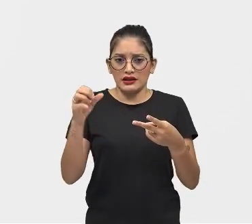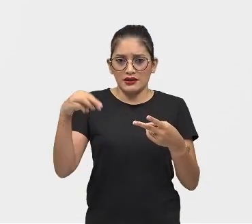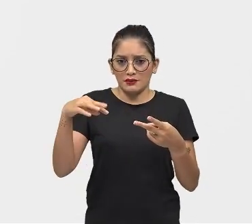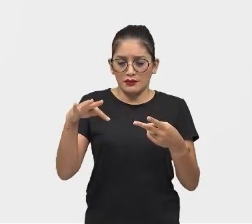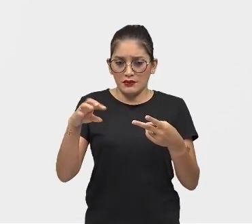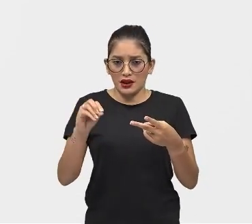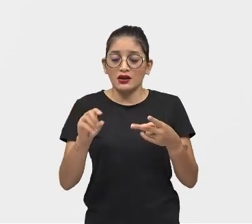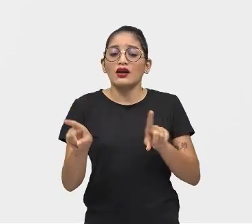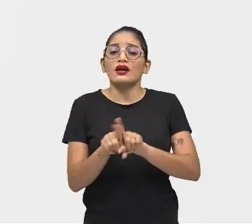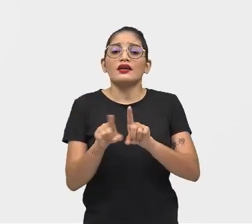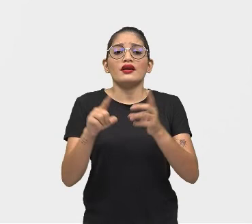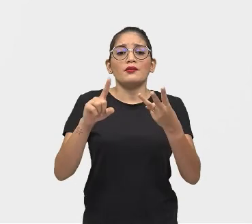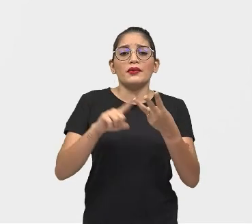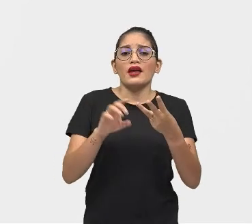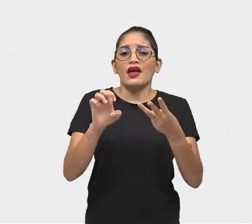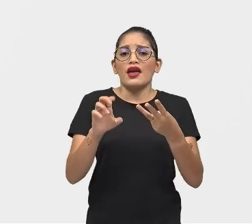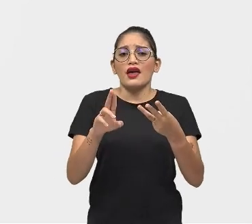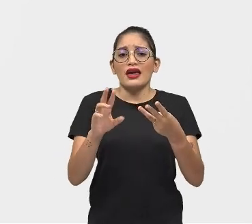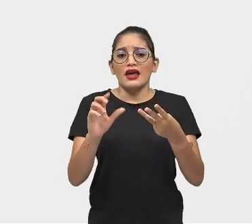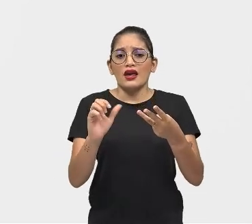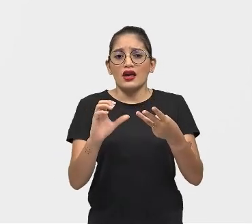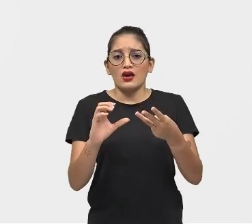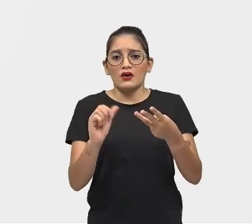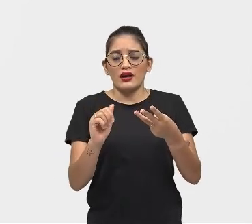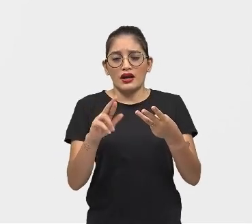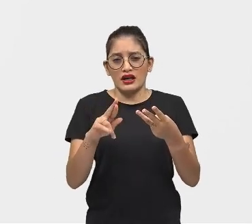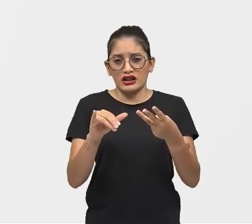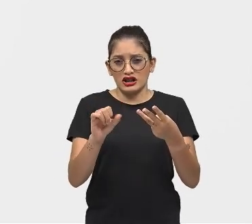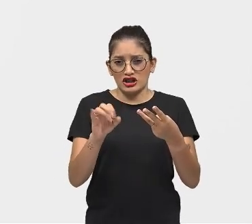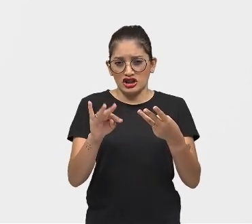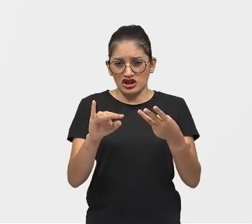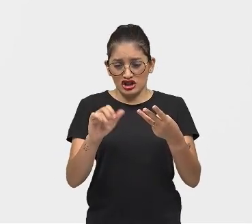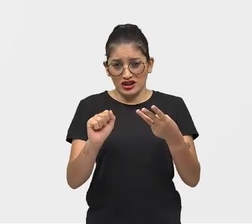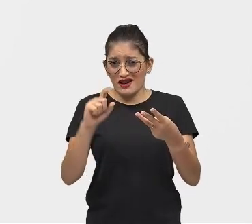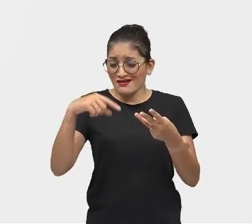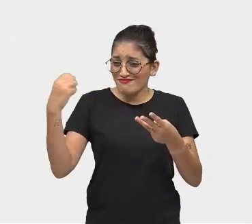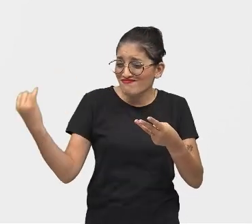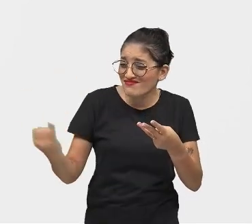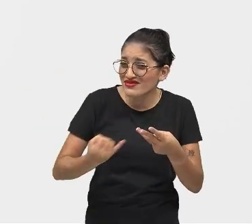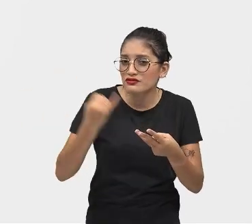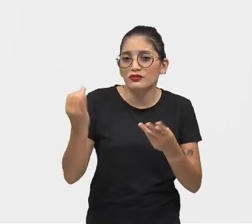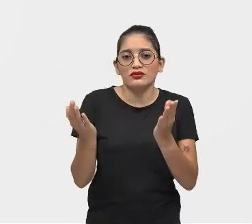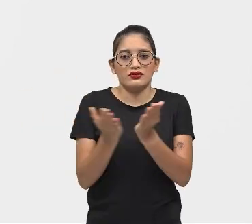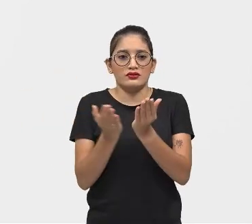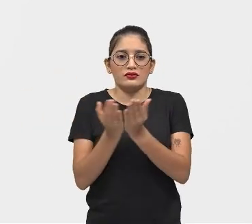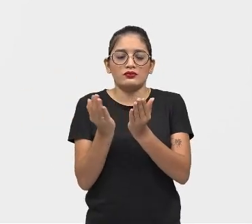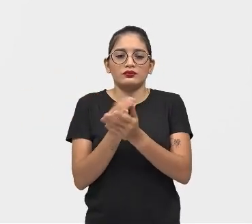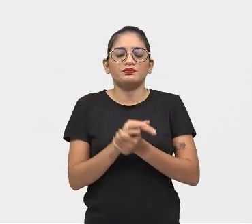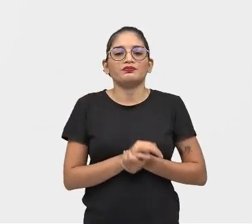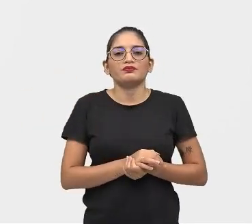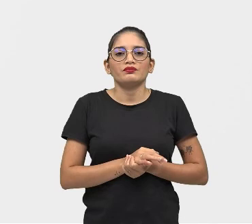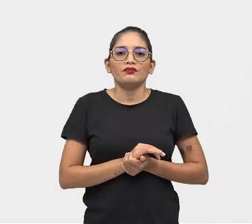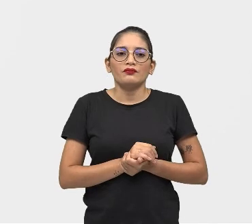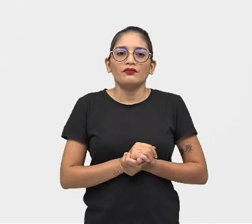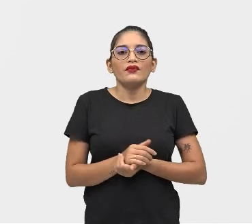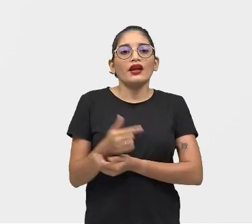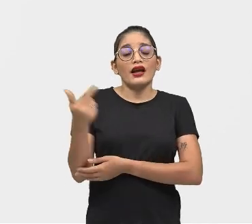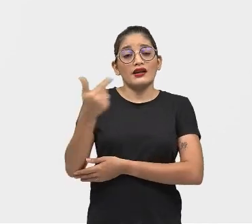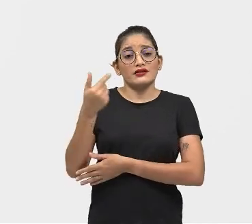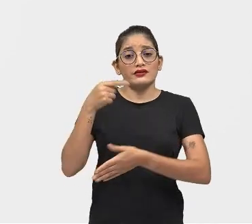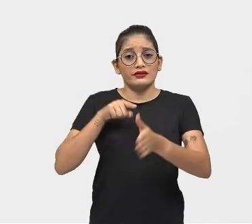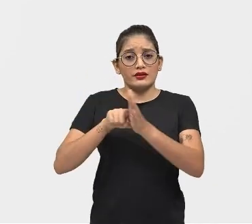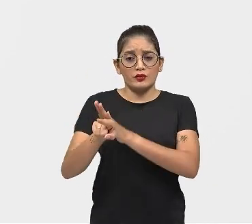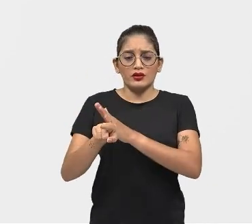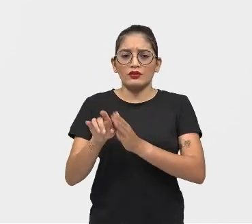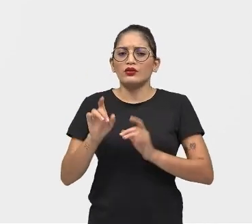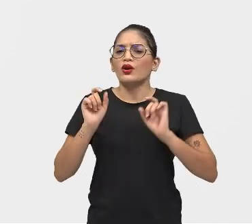seja o aspecto mais importante do cristianismo, certo? Vamos para a nossa segunda questão. O que